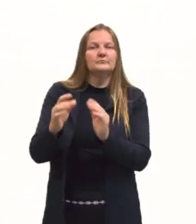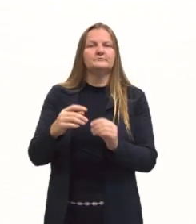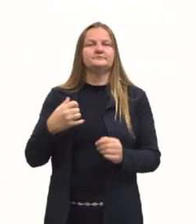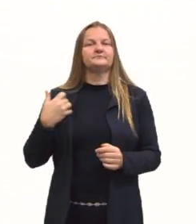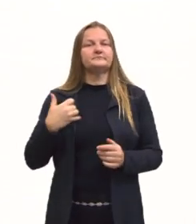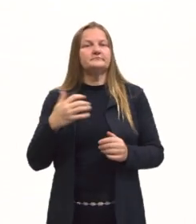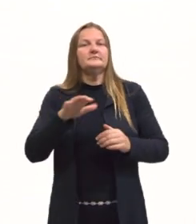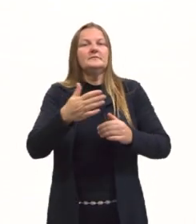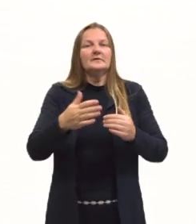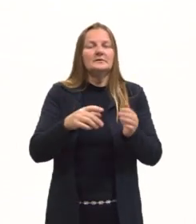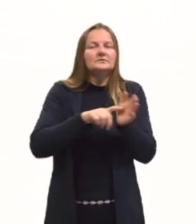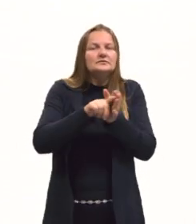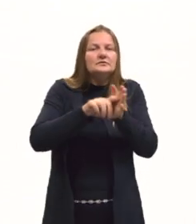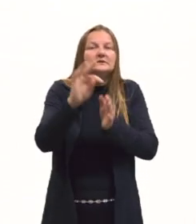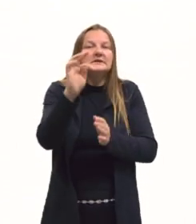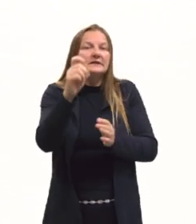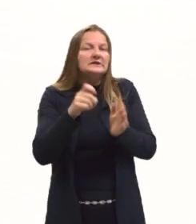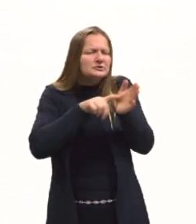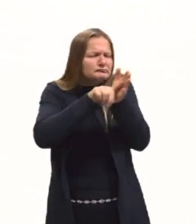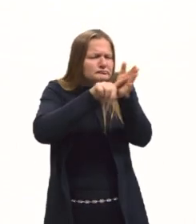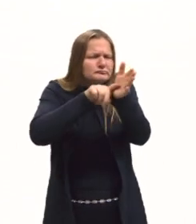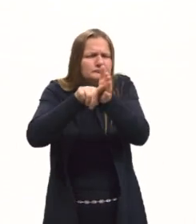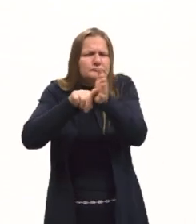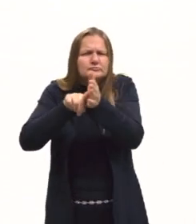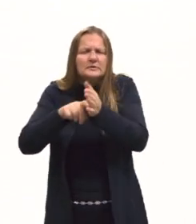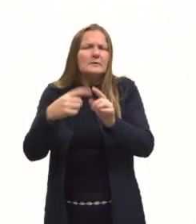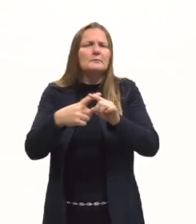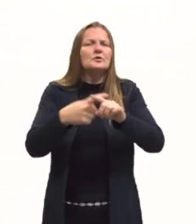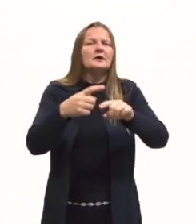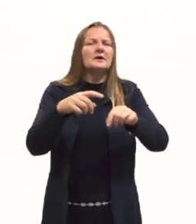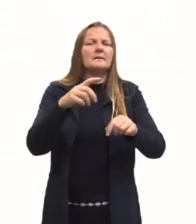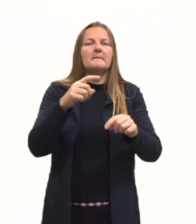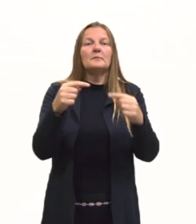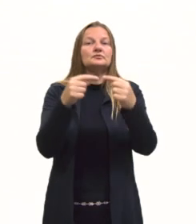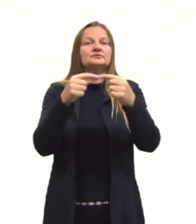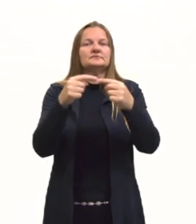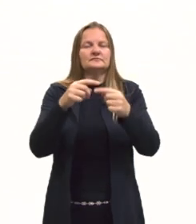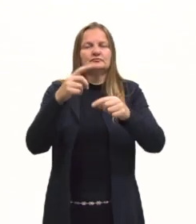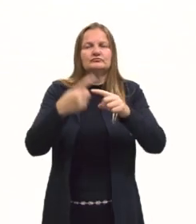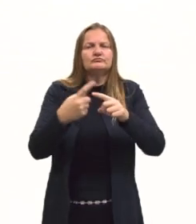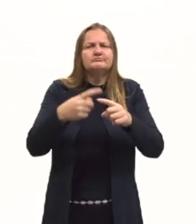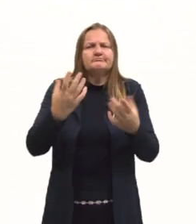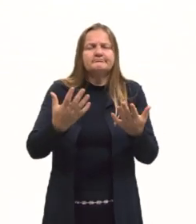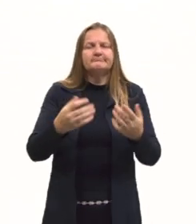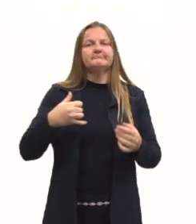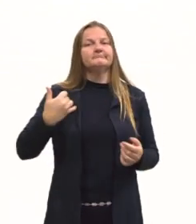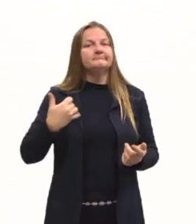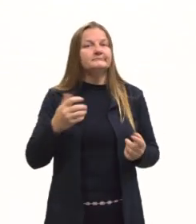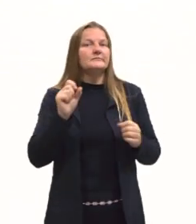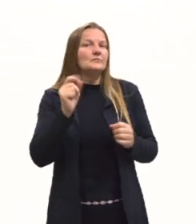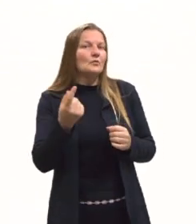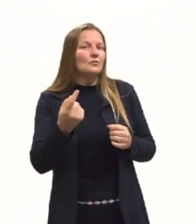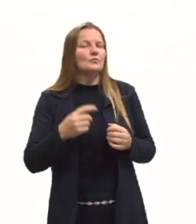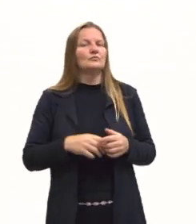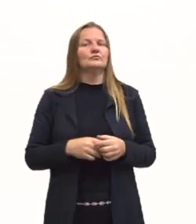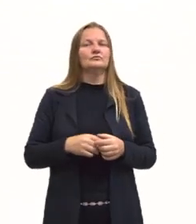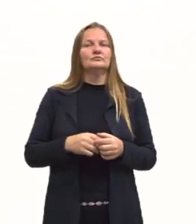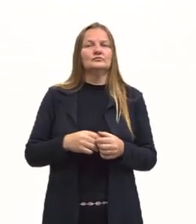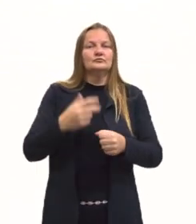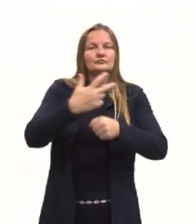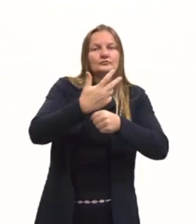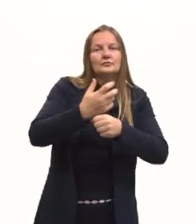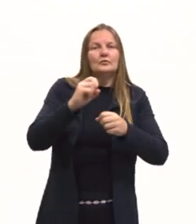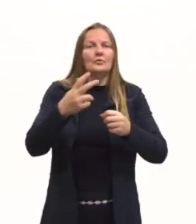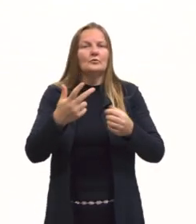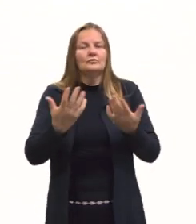que acabaram morrendo né Por n razões certo ou por ser idade ou por algum problema aí de saúde